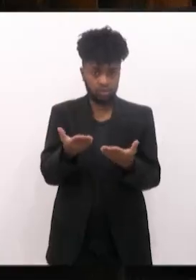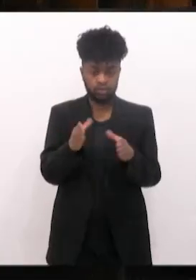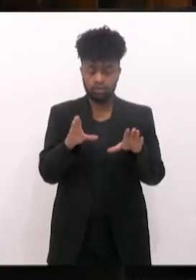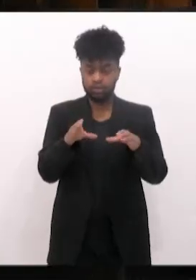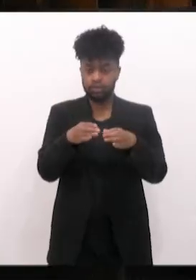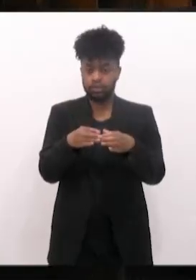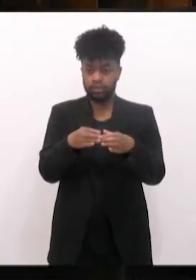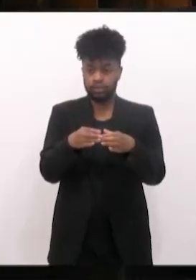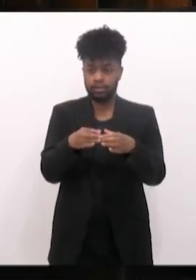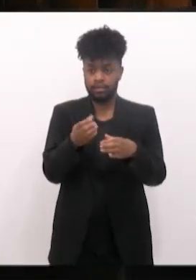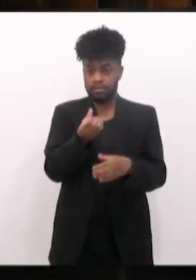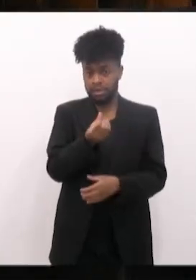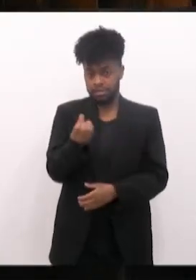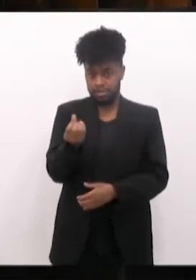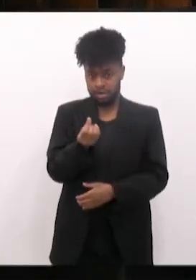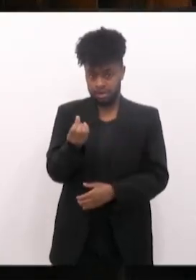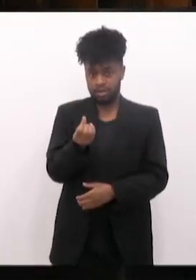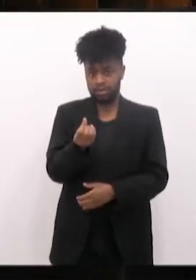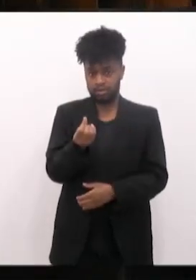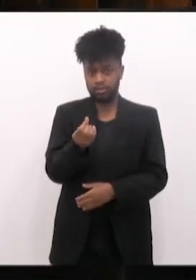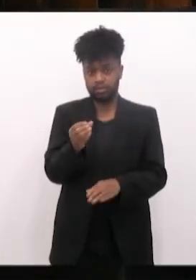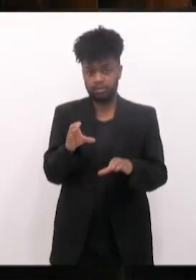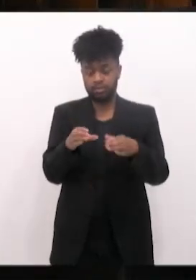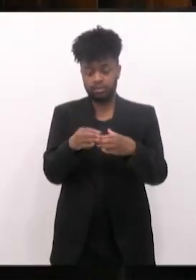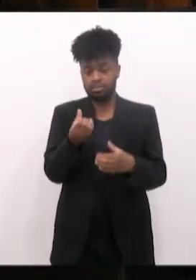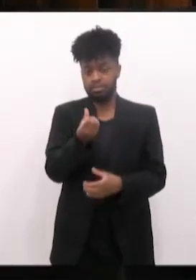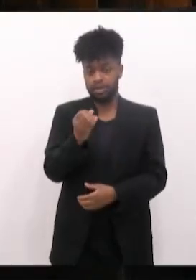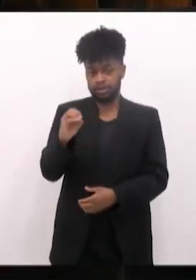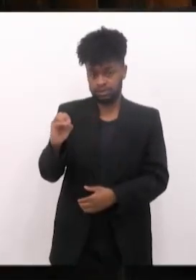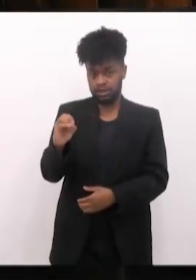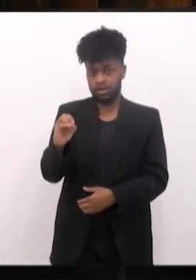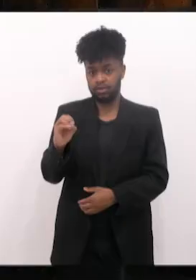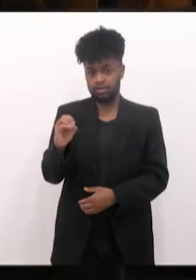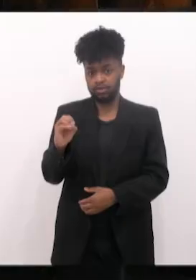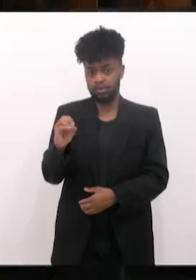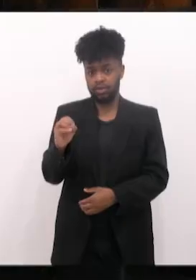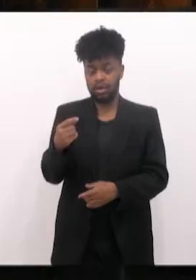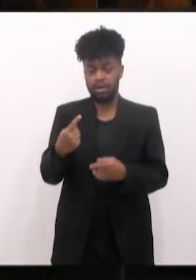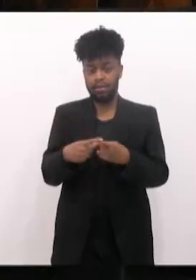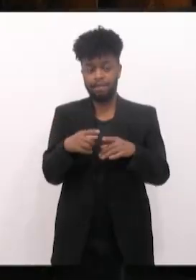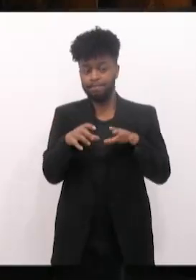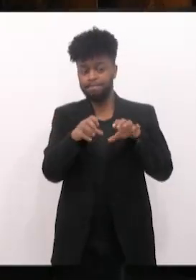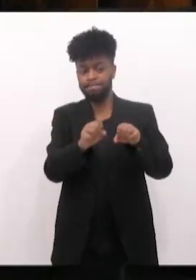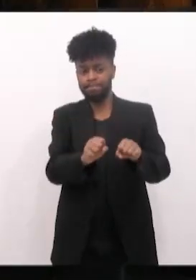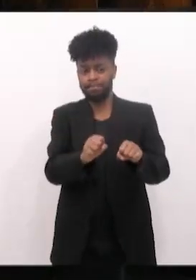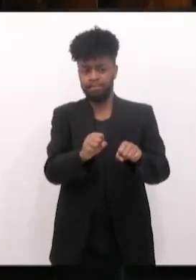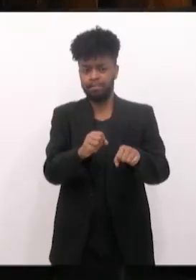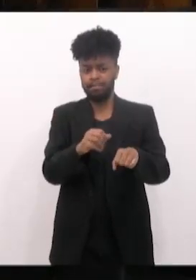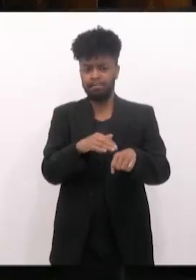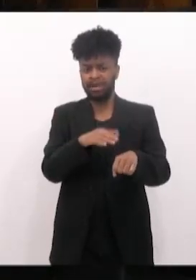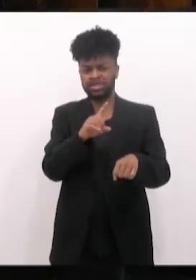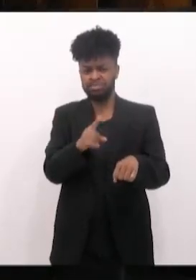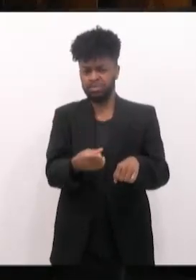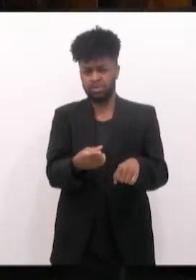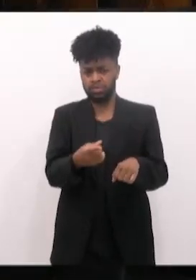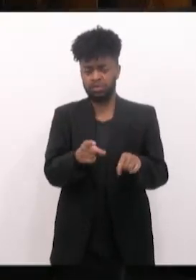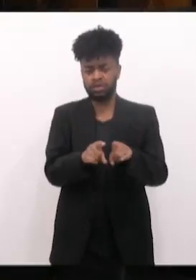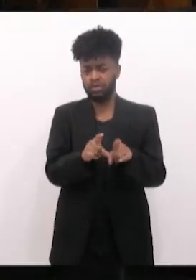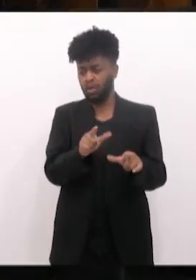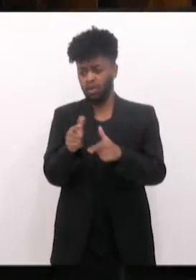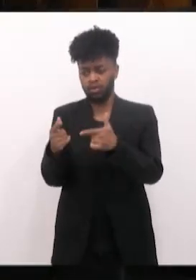da 66, da equipe da 60, que pegou um tal de mais de 1.000 e mais